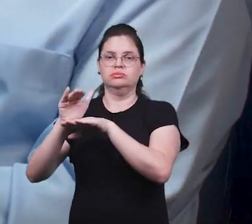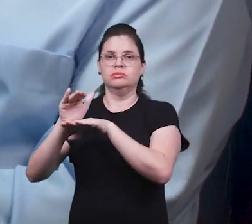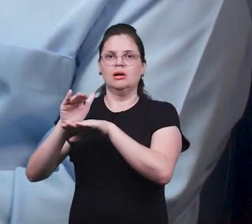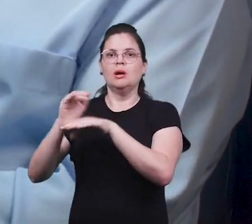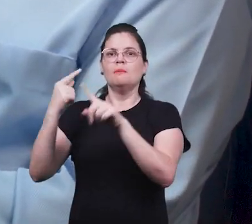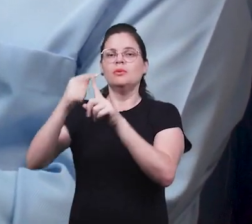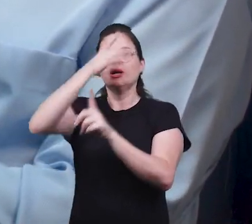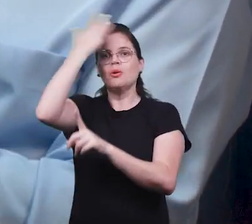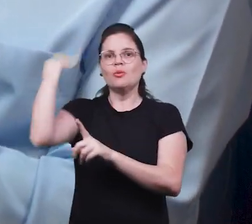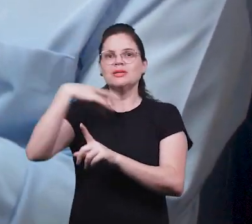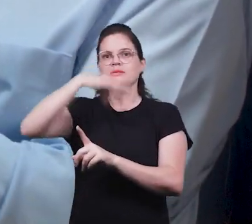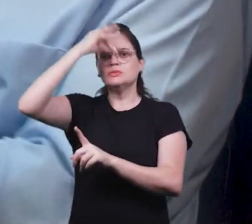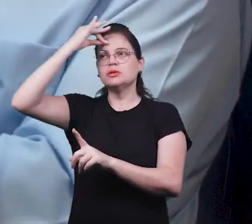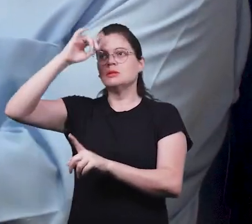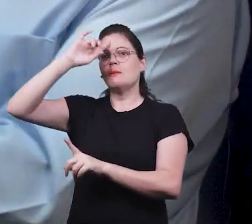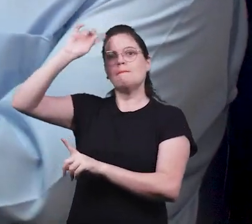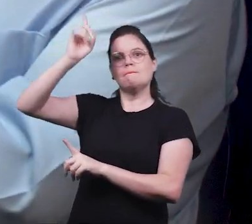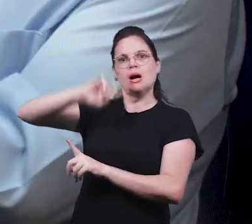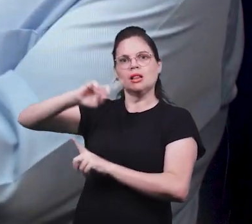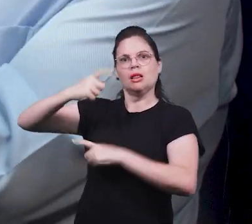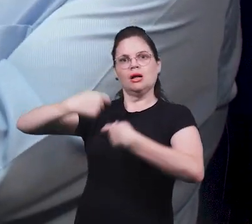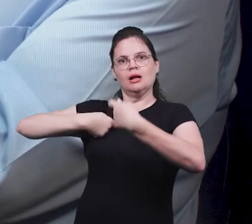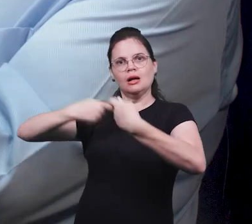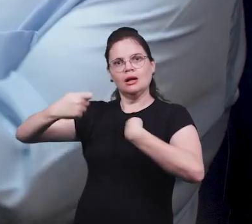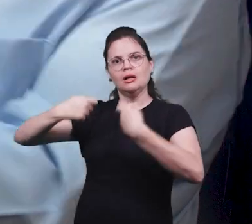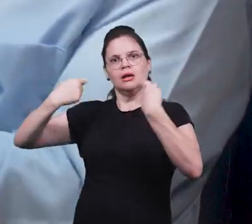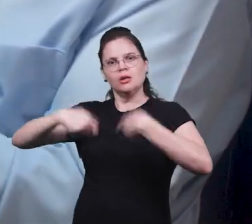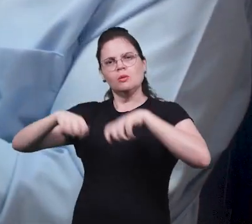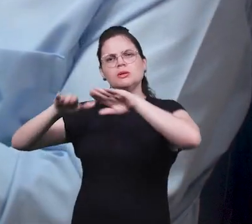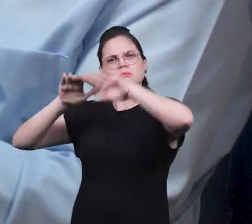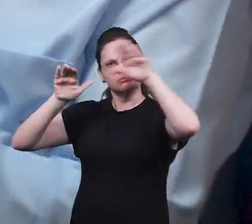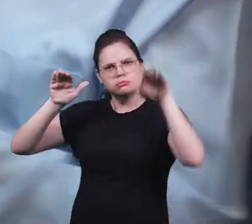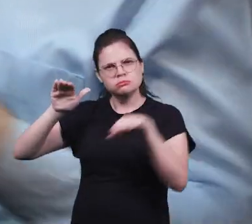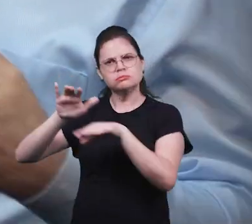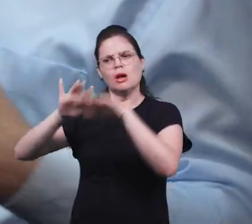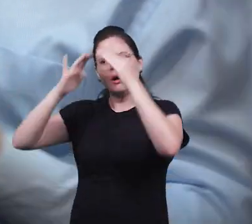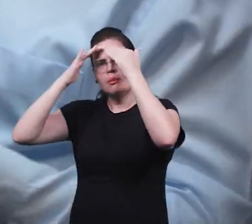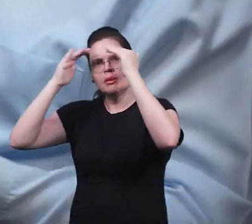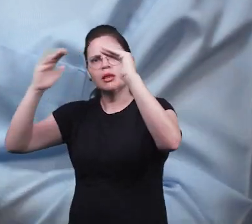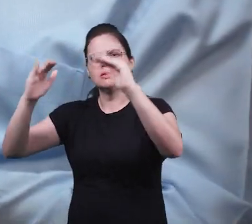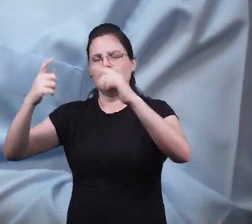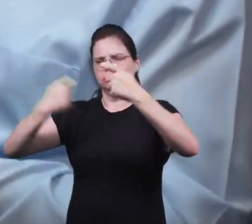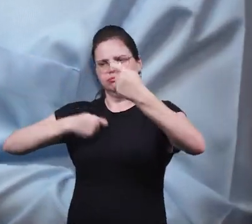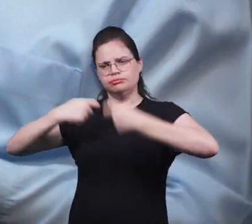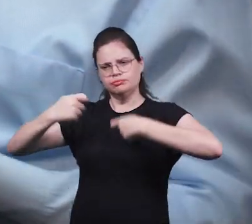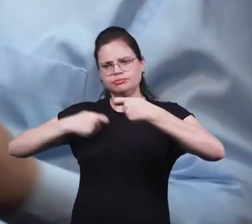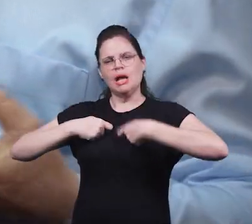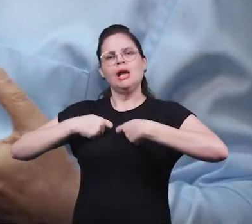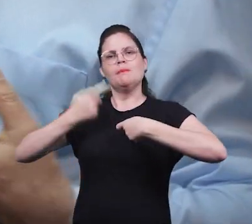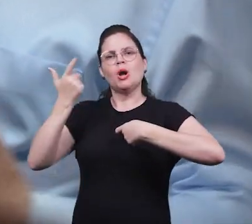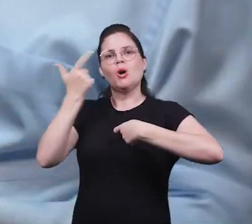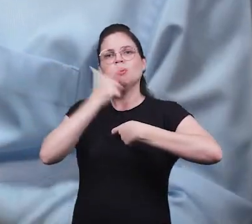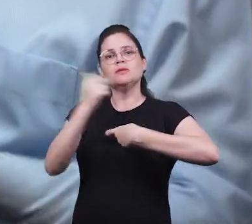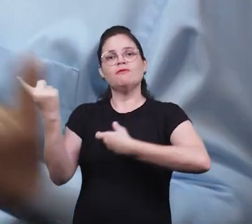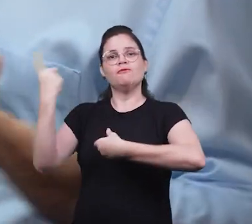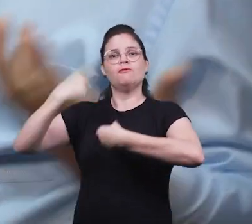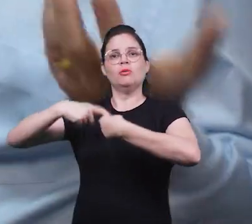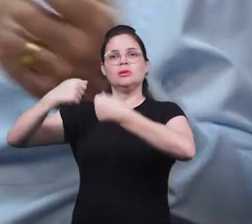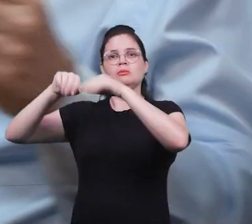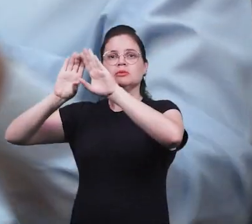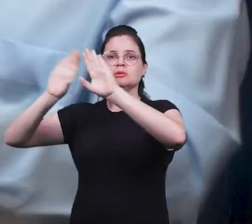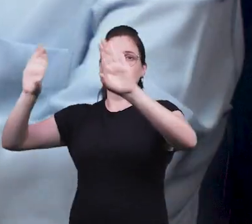Espírito Santo veio para isso, para conduzir o homem e levar o homem de volta para a eternidade. E essa submissão que é a